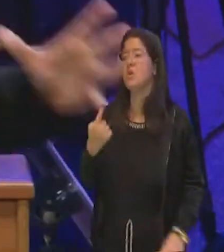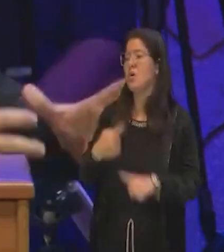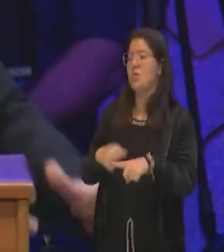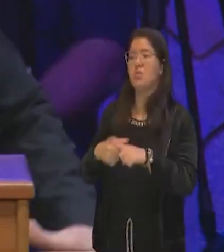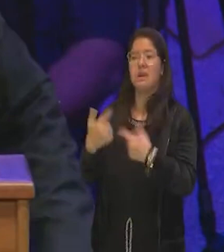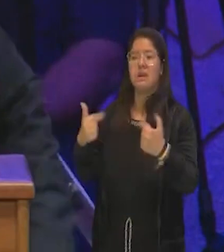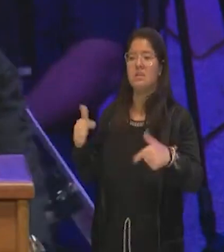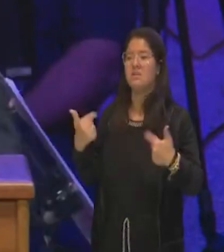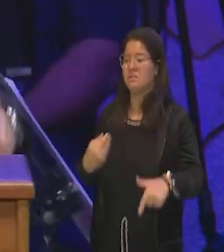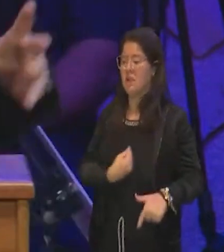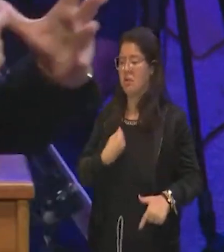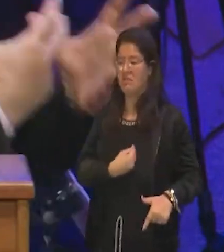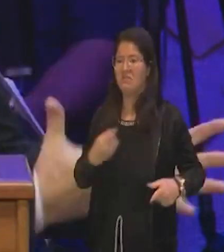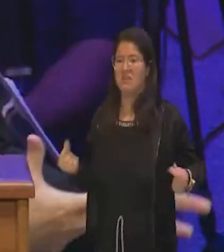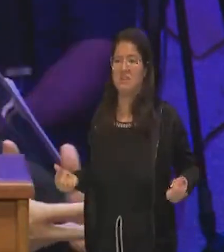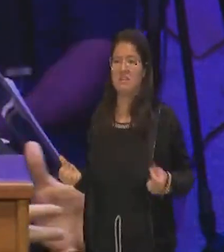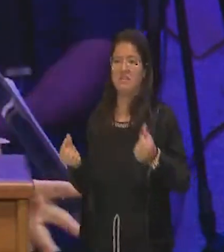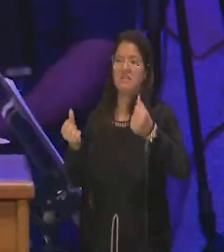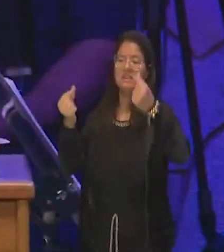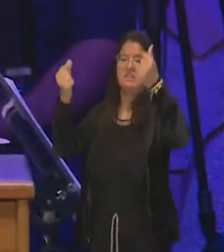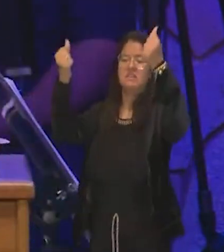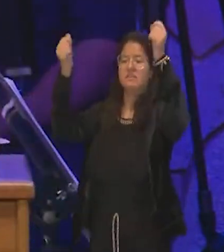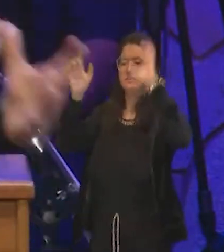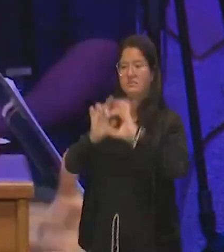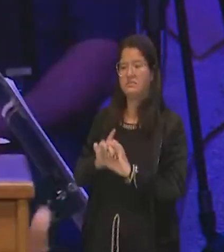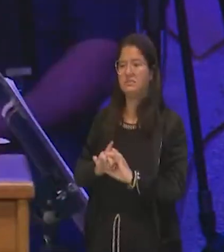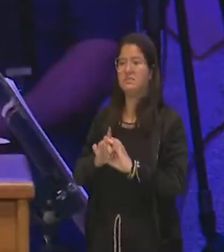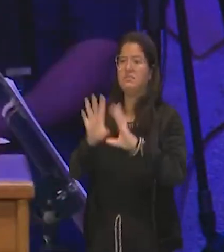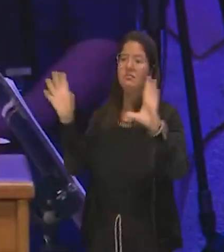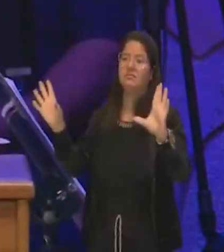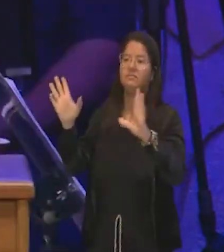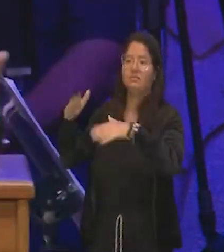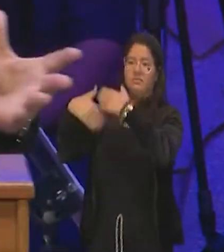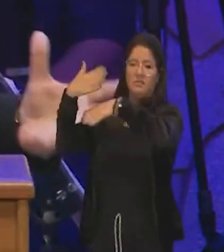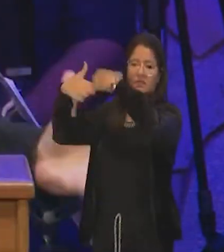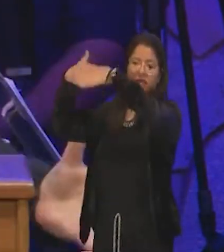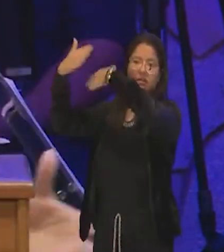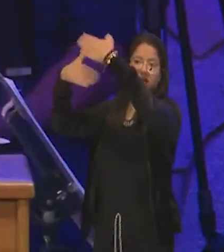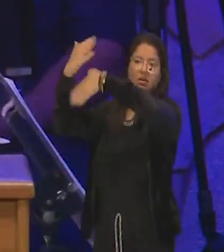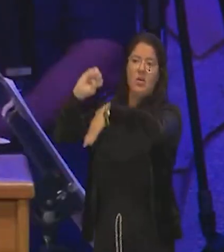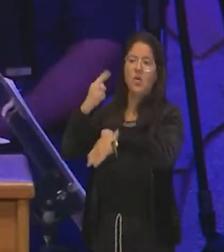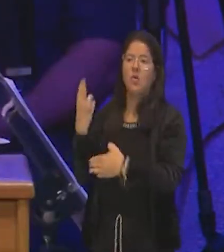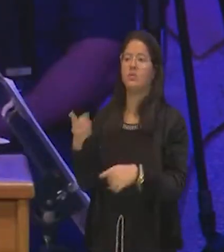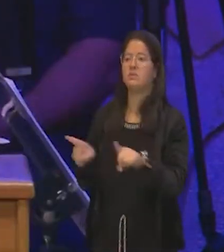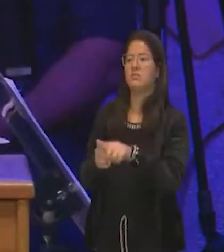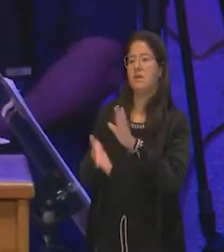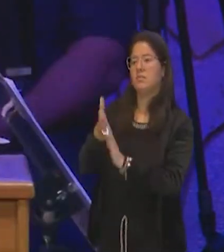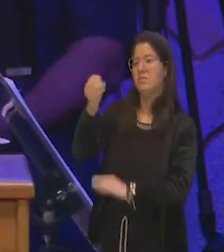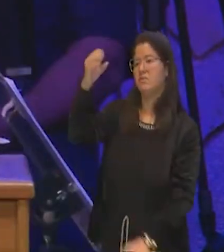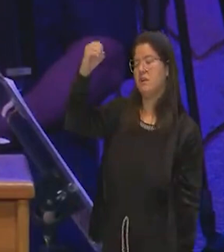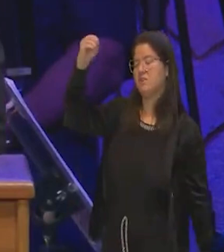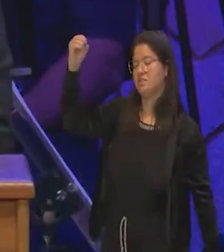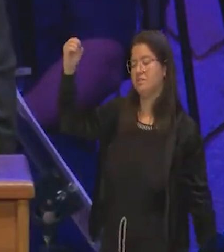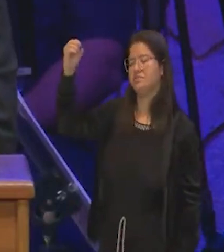uma vida financeira que permita um crescimento, um desenvolvimento, quem sabe até uma viagem.